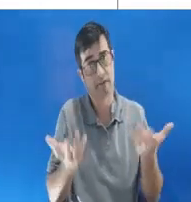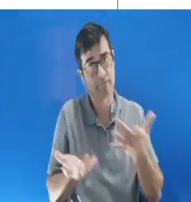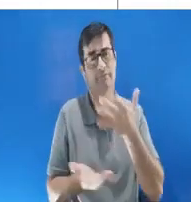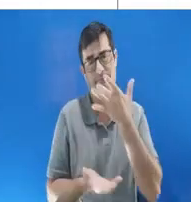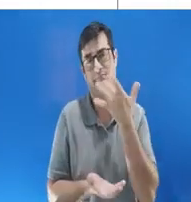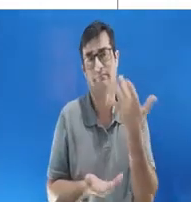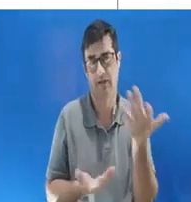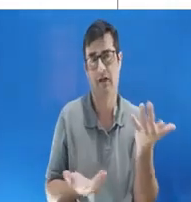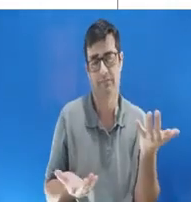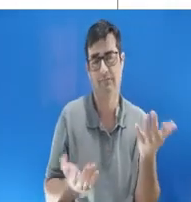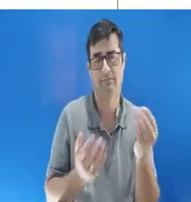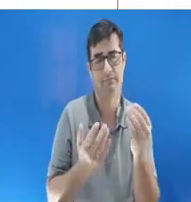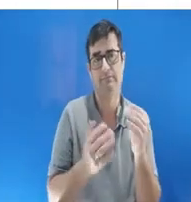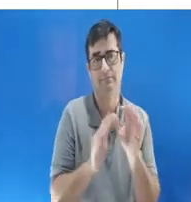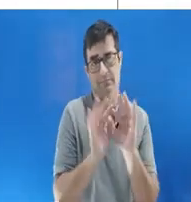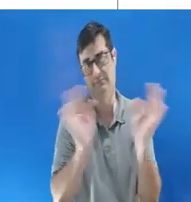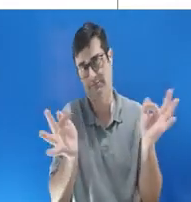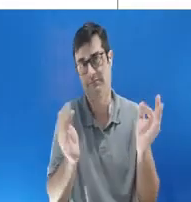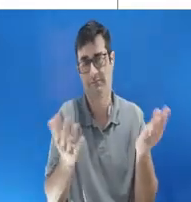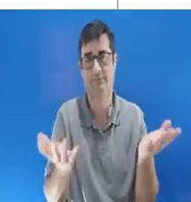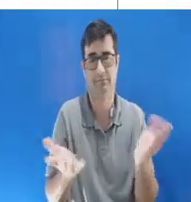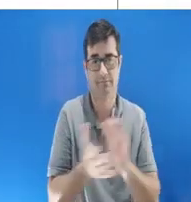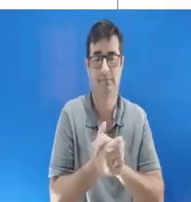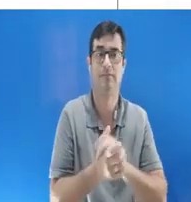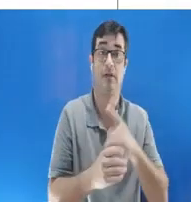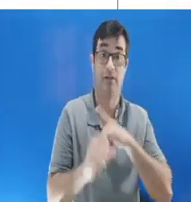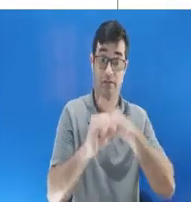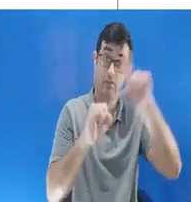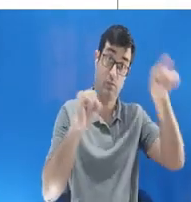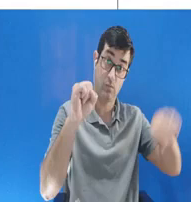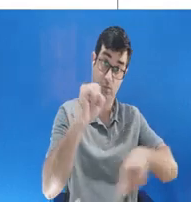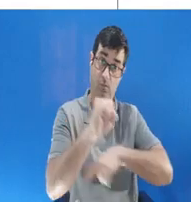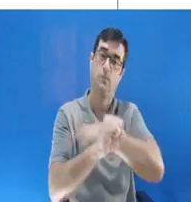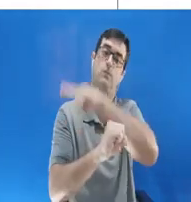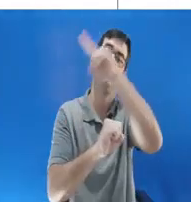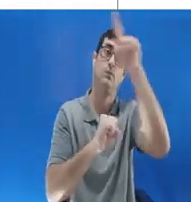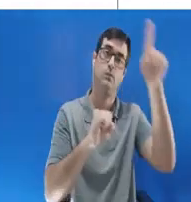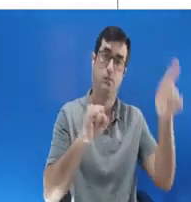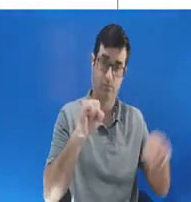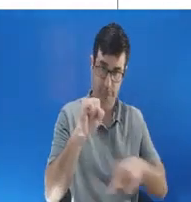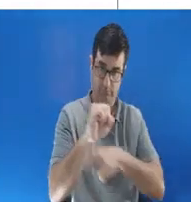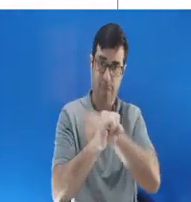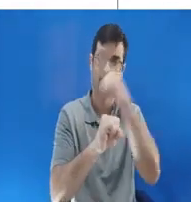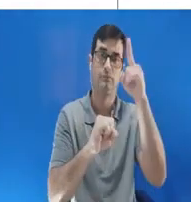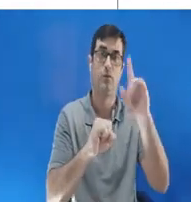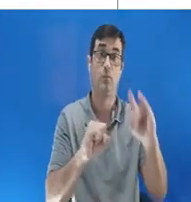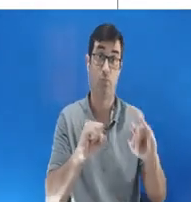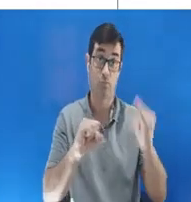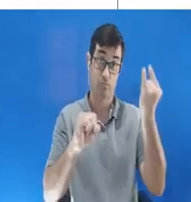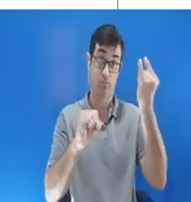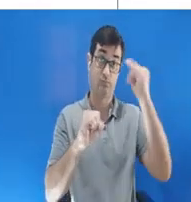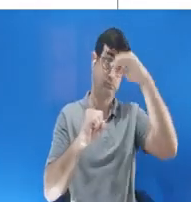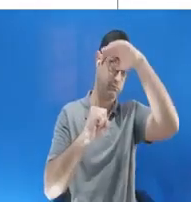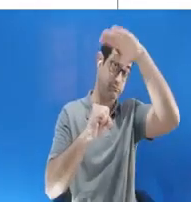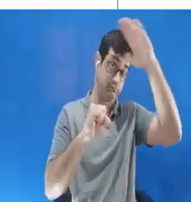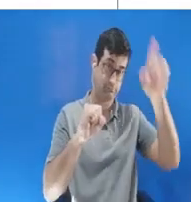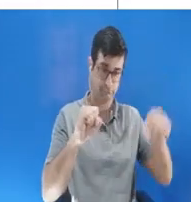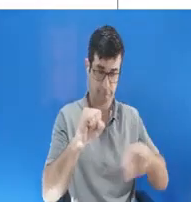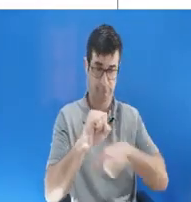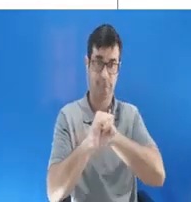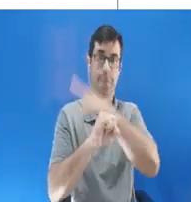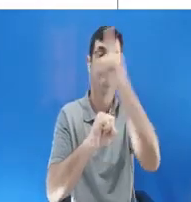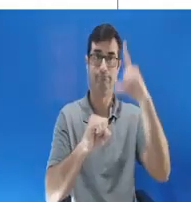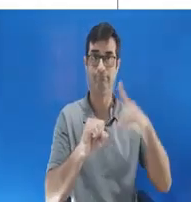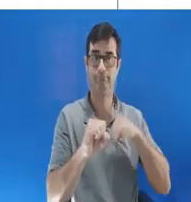bem simples esse pensamento. Então, aqui eu teria a minha última camada do átomo, né? A última camada